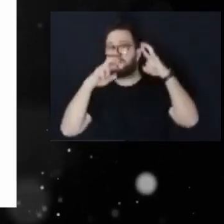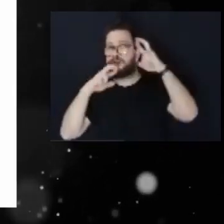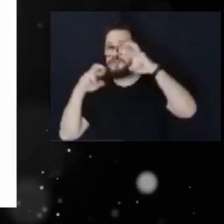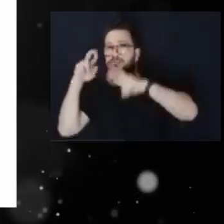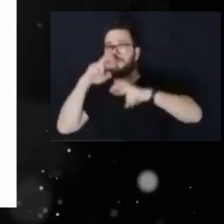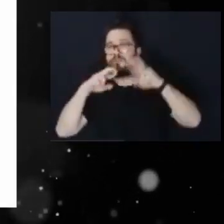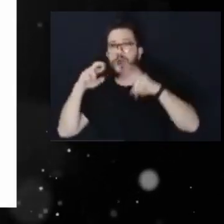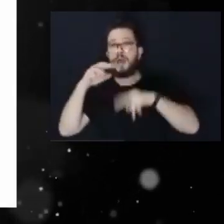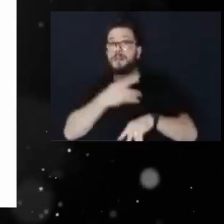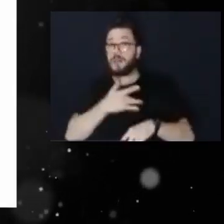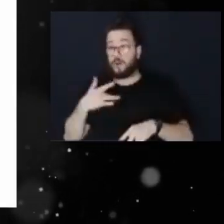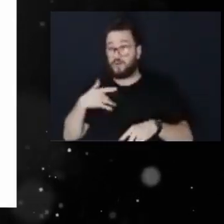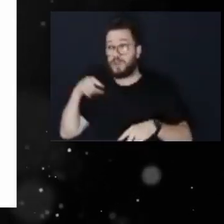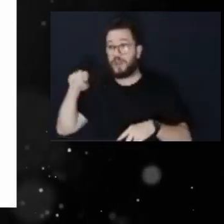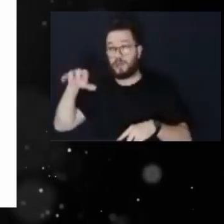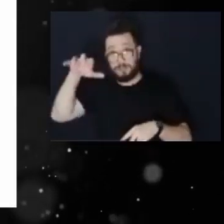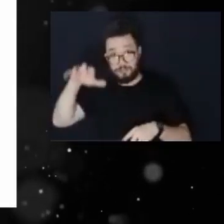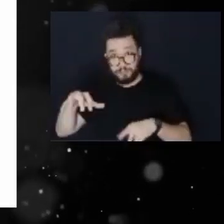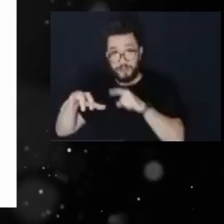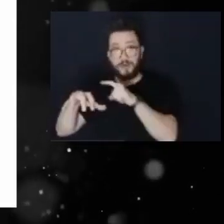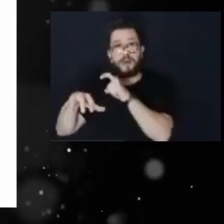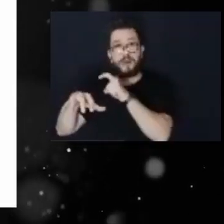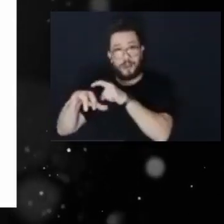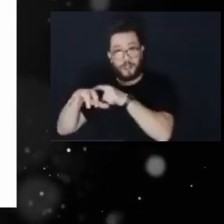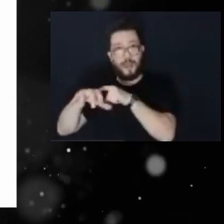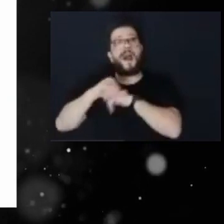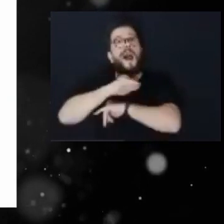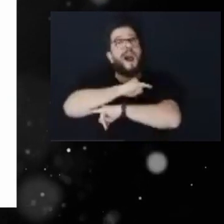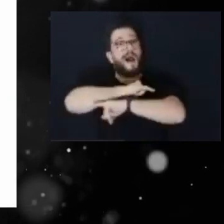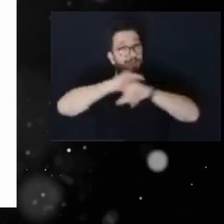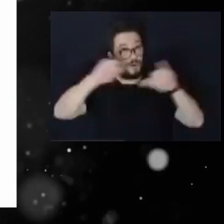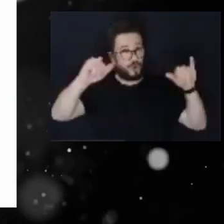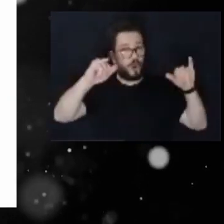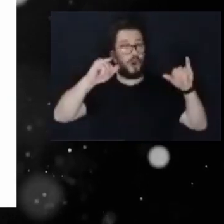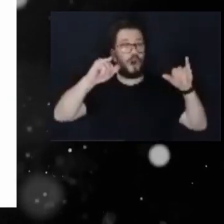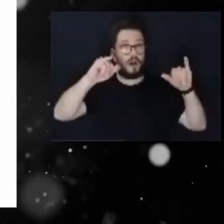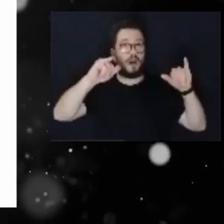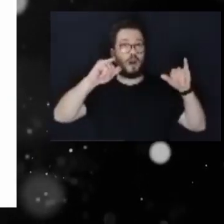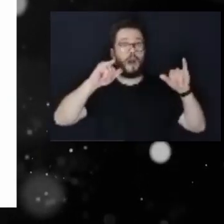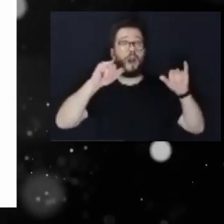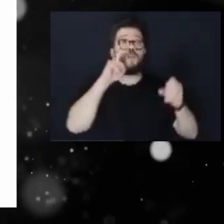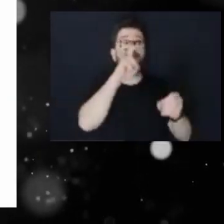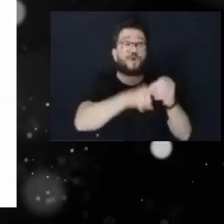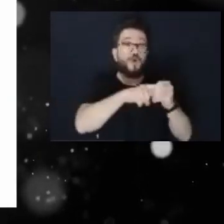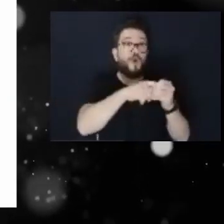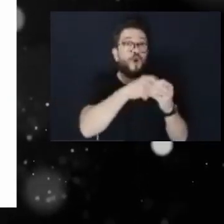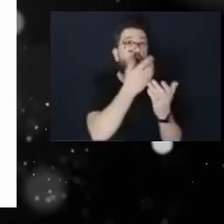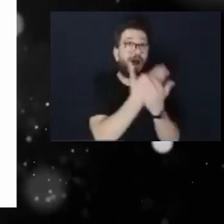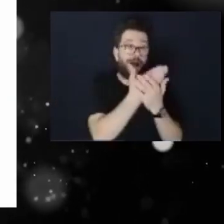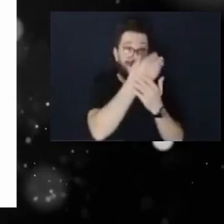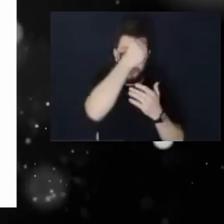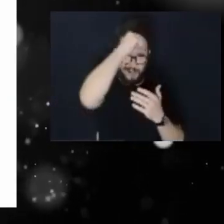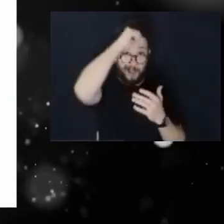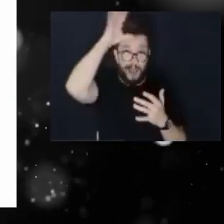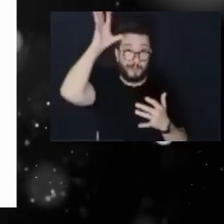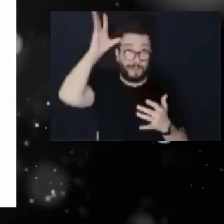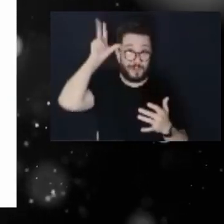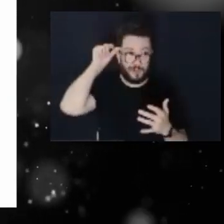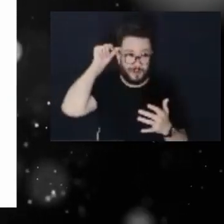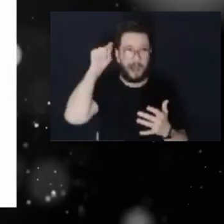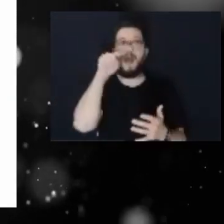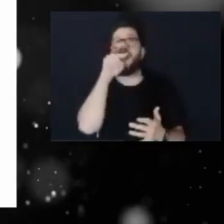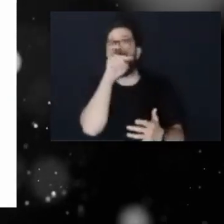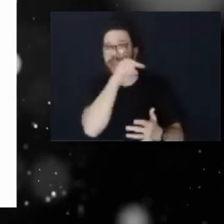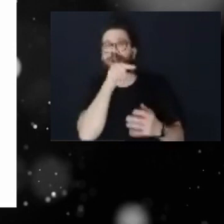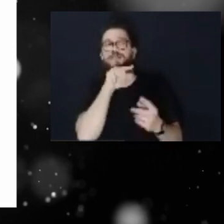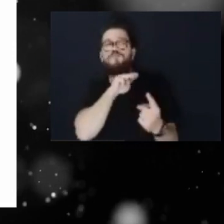das aulas presenciais foi o gatilho que desencadeou a segunda onda e também o surgimento da variante P1. Então,